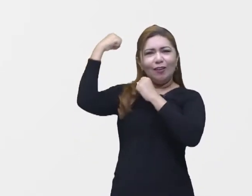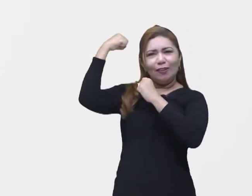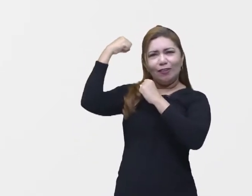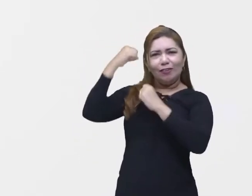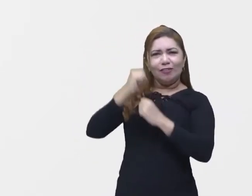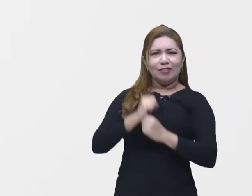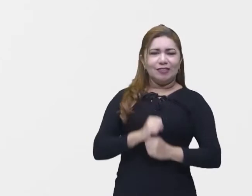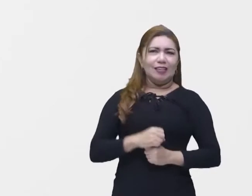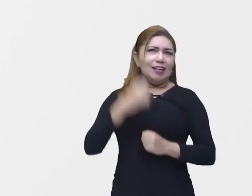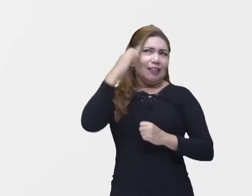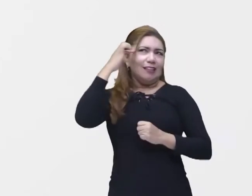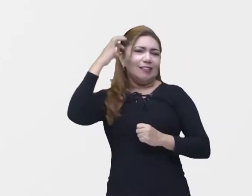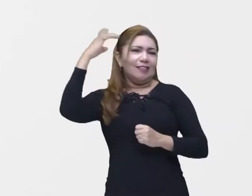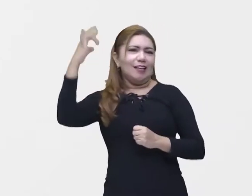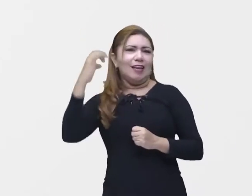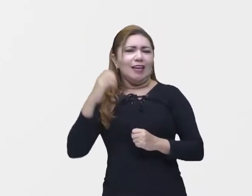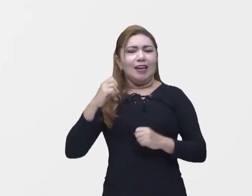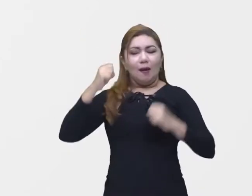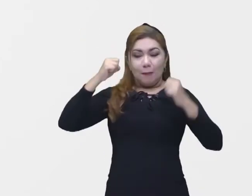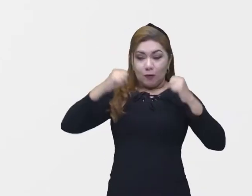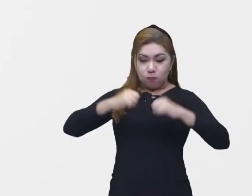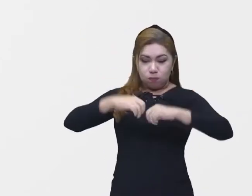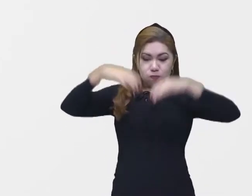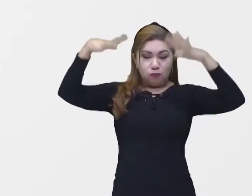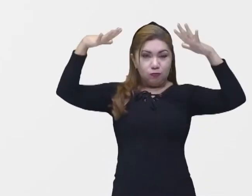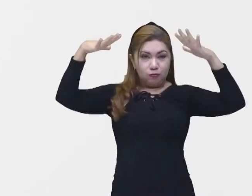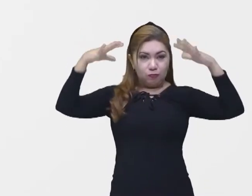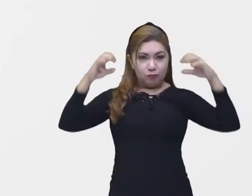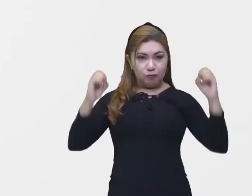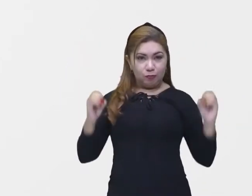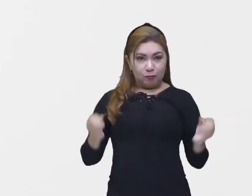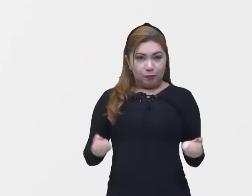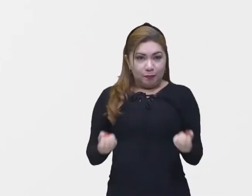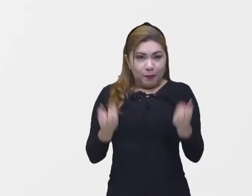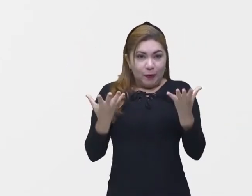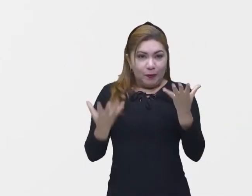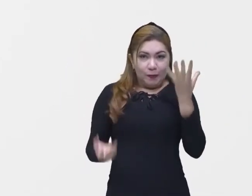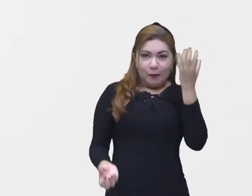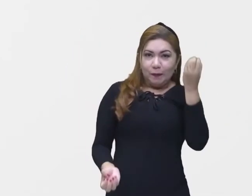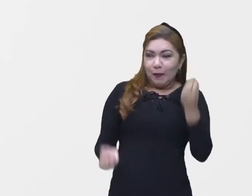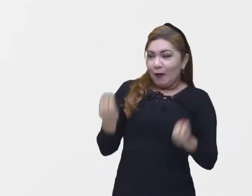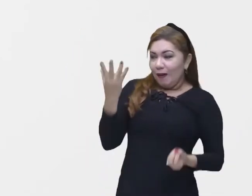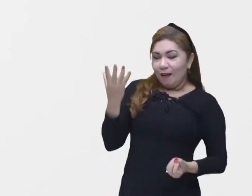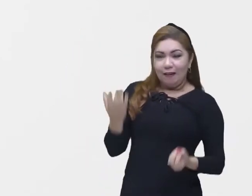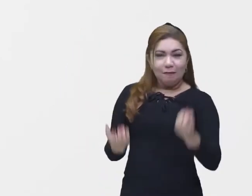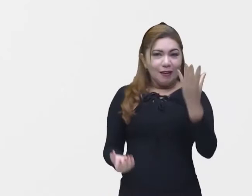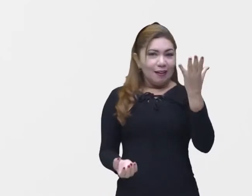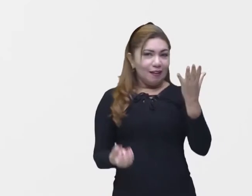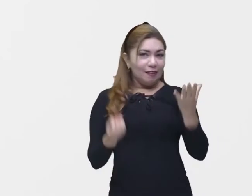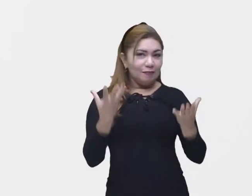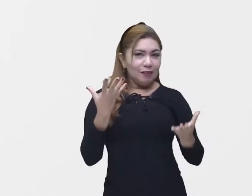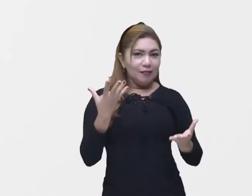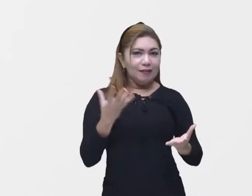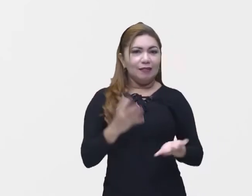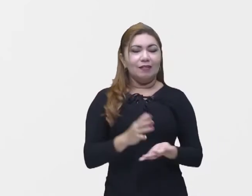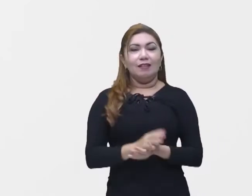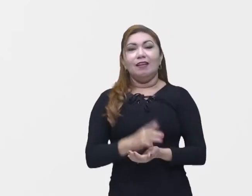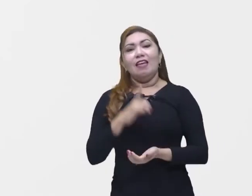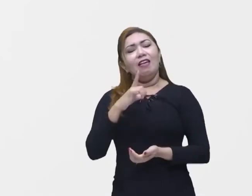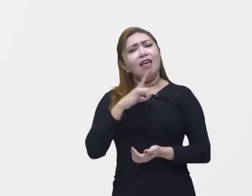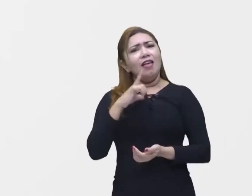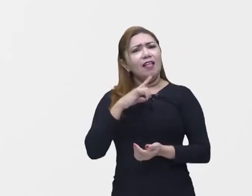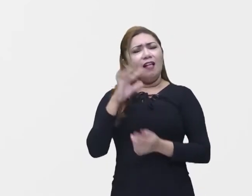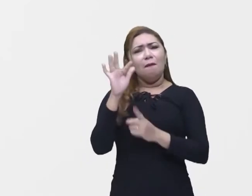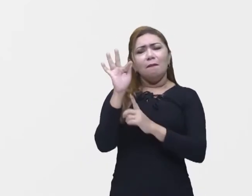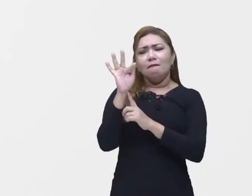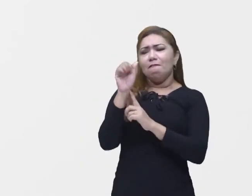ao sobrenatural, ao mistério. Olha que divertido! A palavra fada é um nome latino